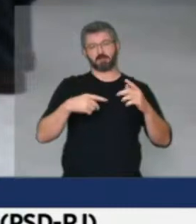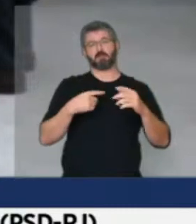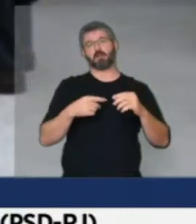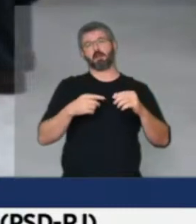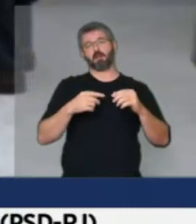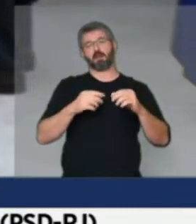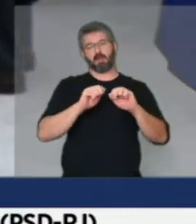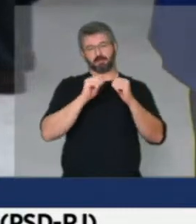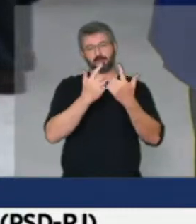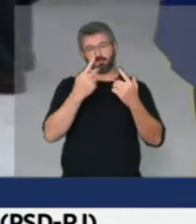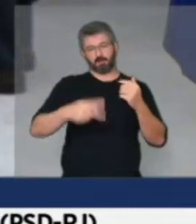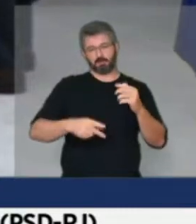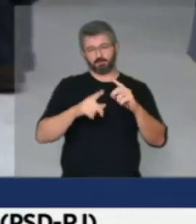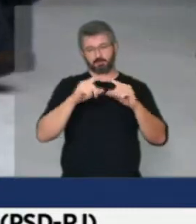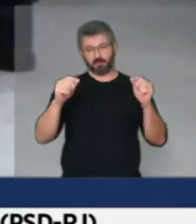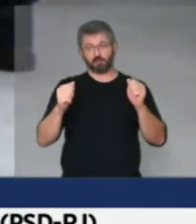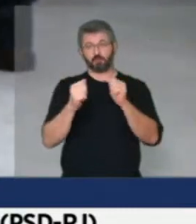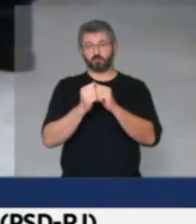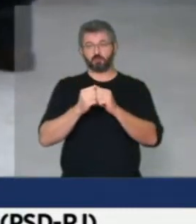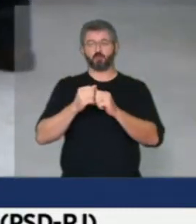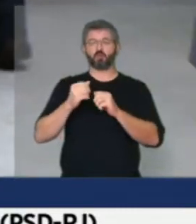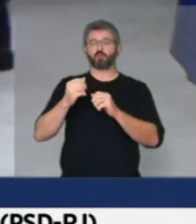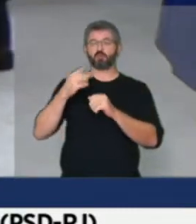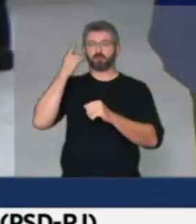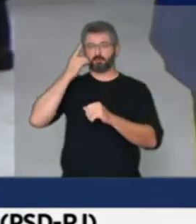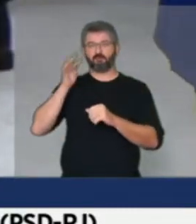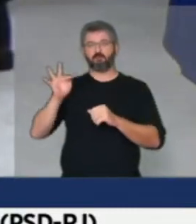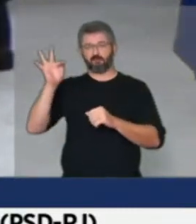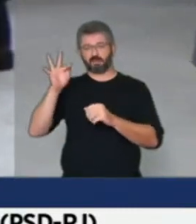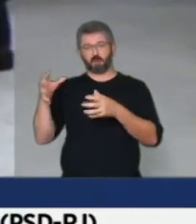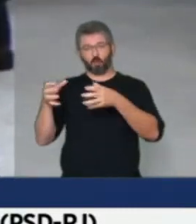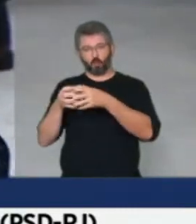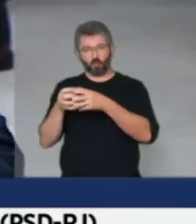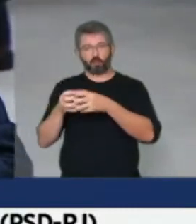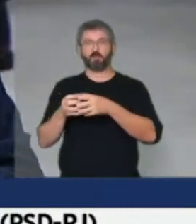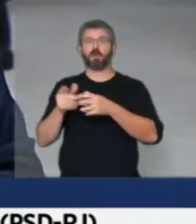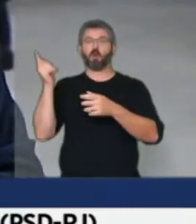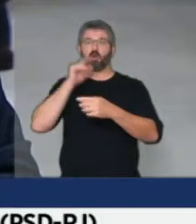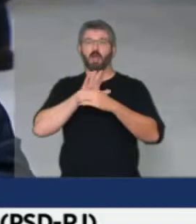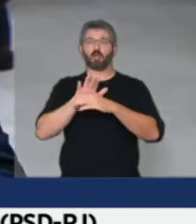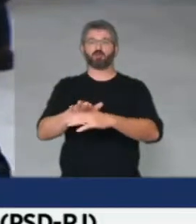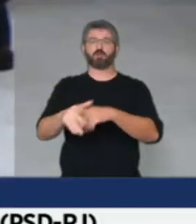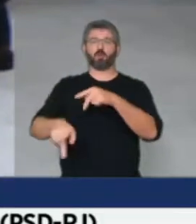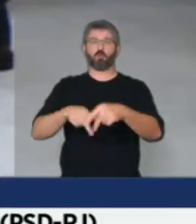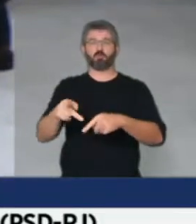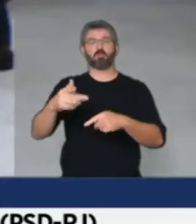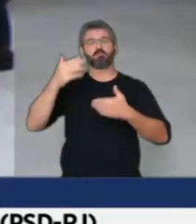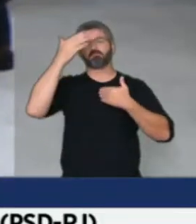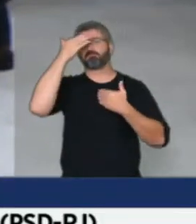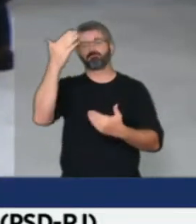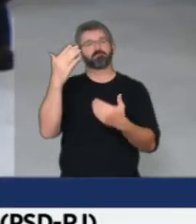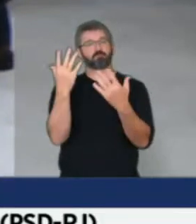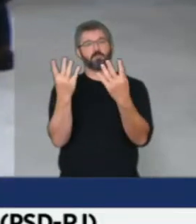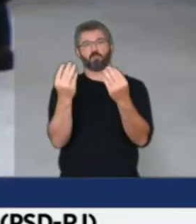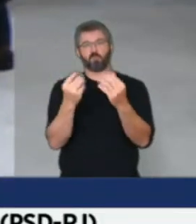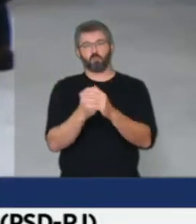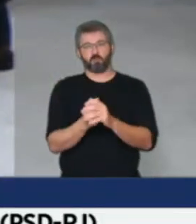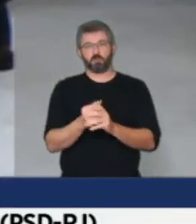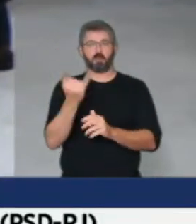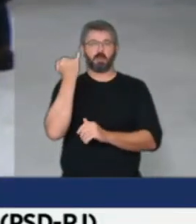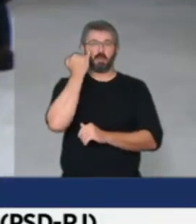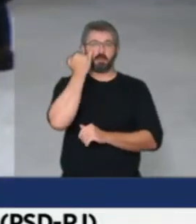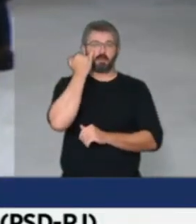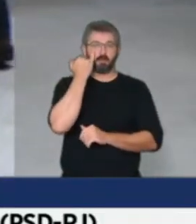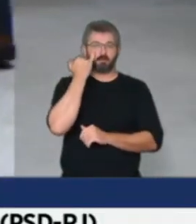bancada federal, conseguiram realmente entregar isso para a população. Então fica aqui o meu agradecimento ao Ibanez,